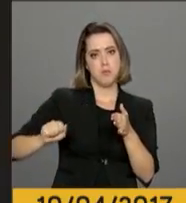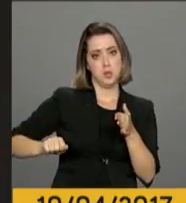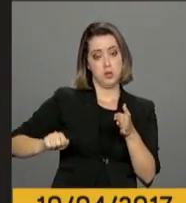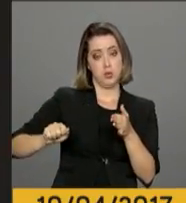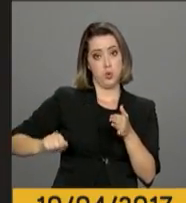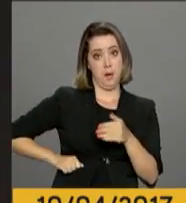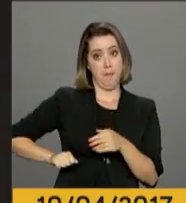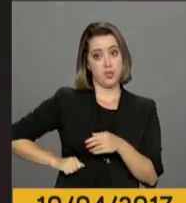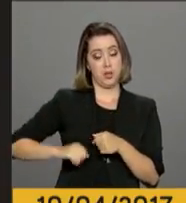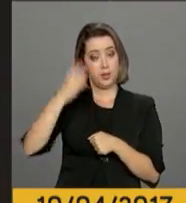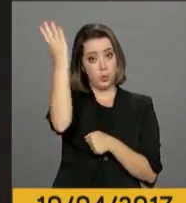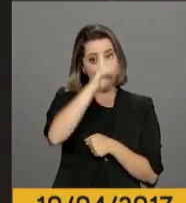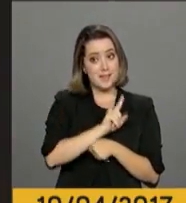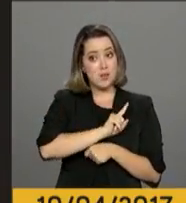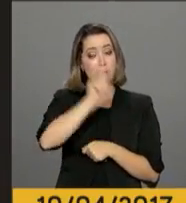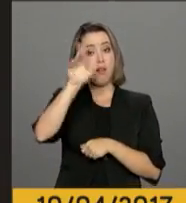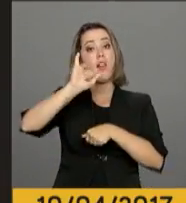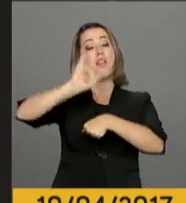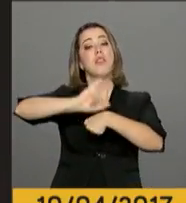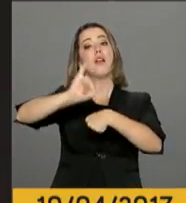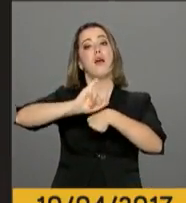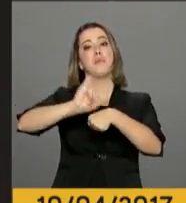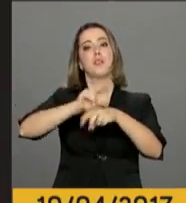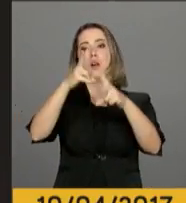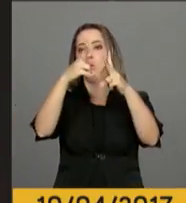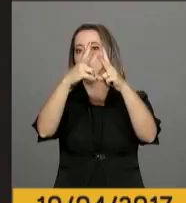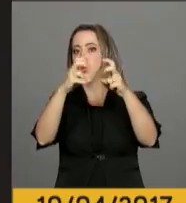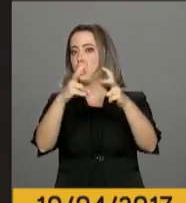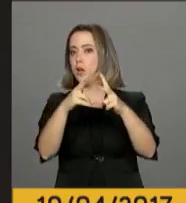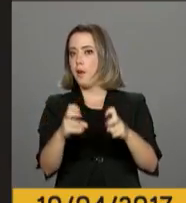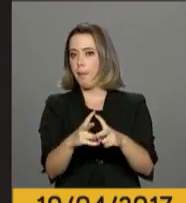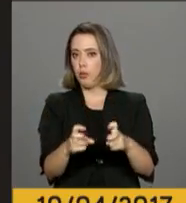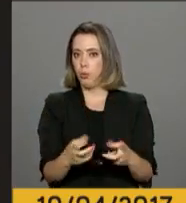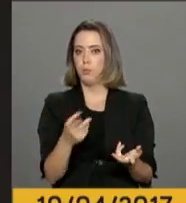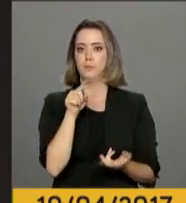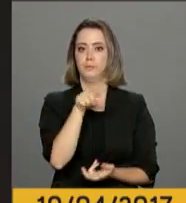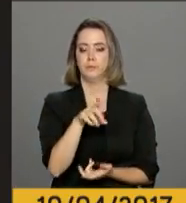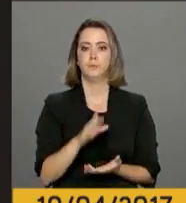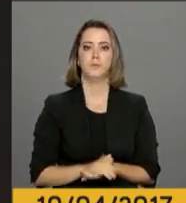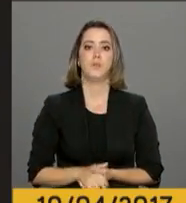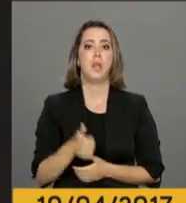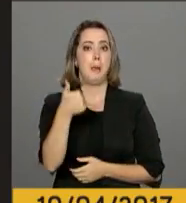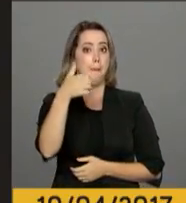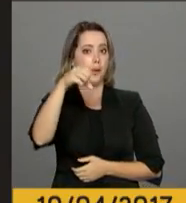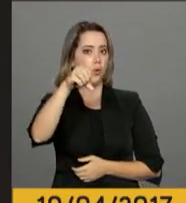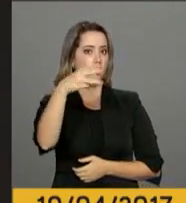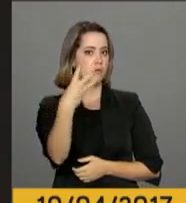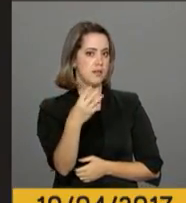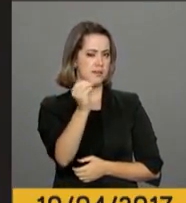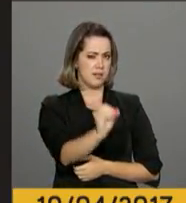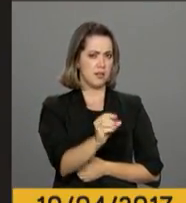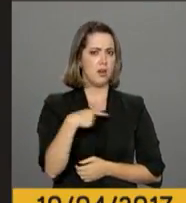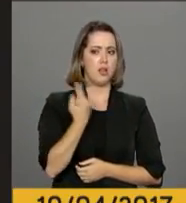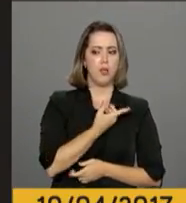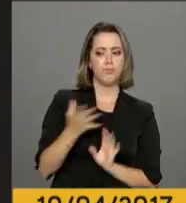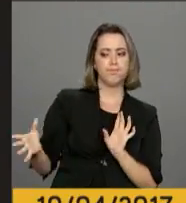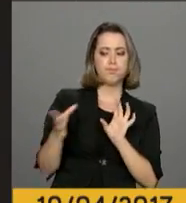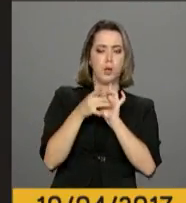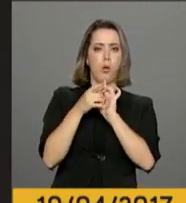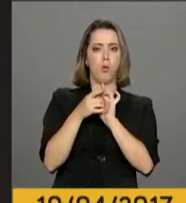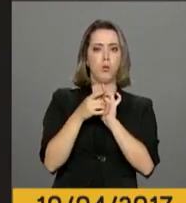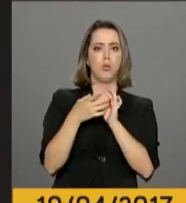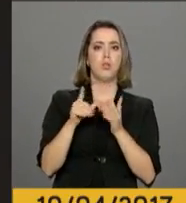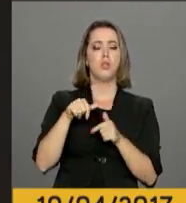Beirute, em 1930. É isto, não é, embaixador? E estabelecemos relações diplomáticas